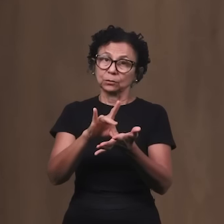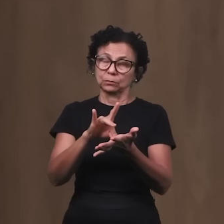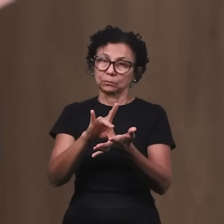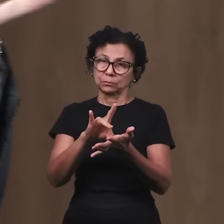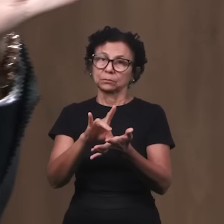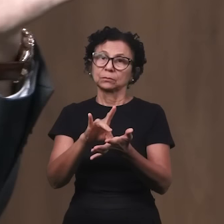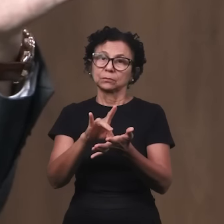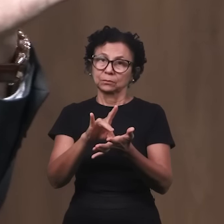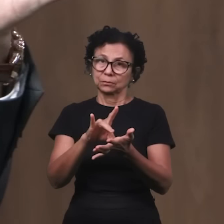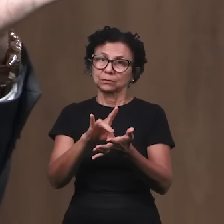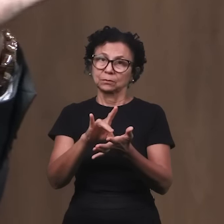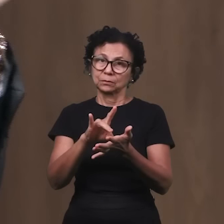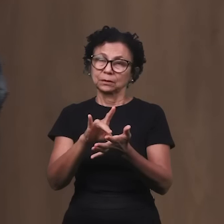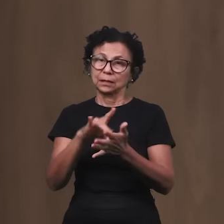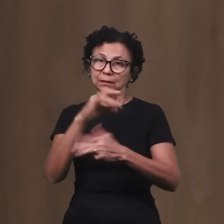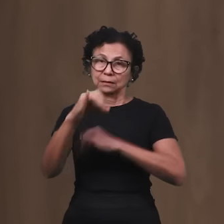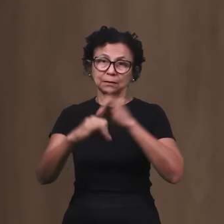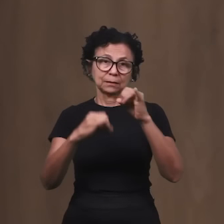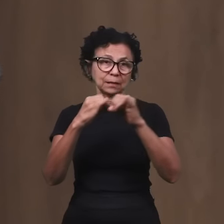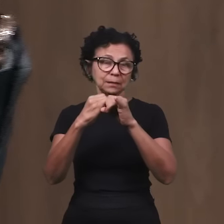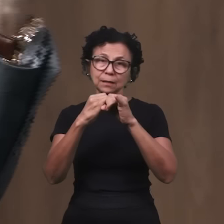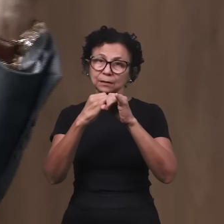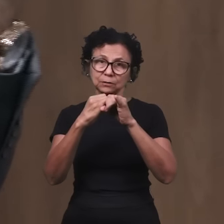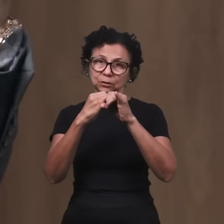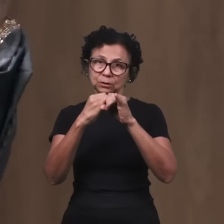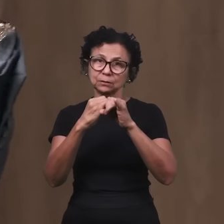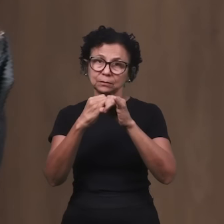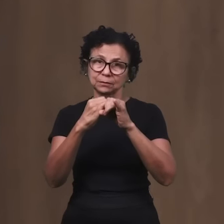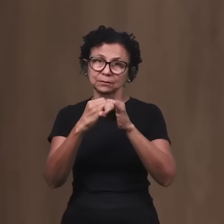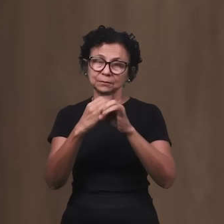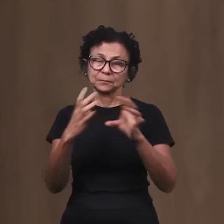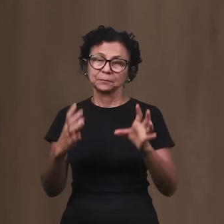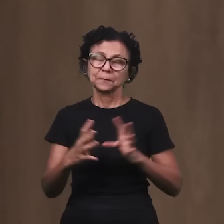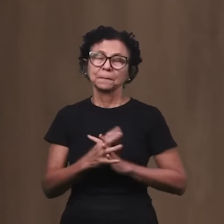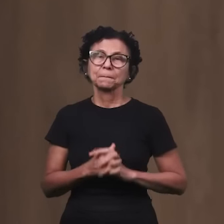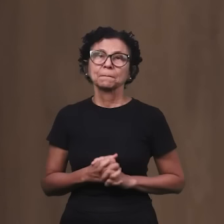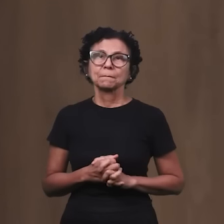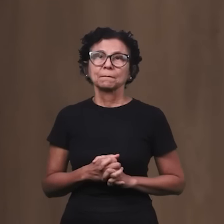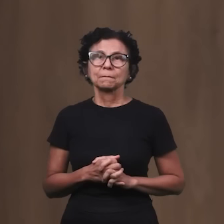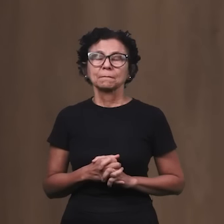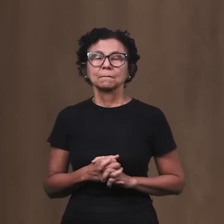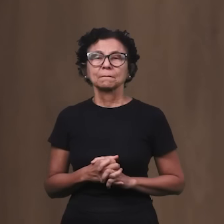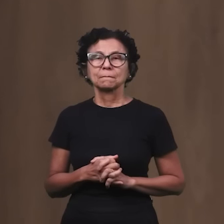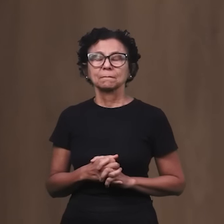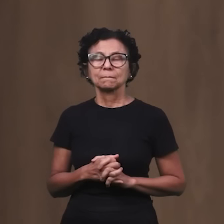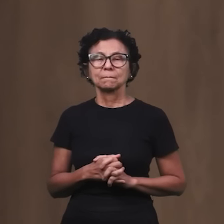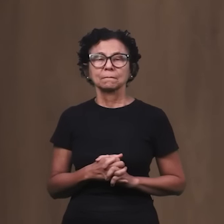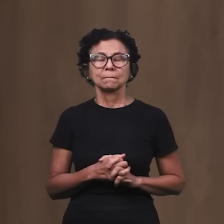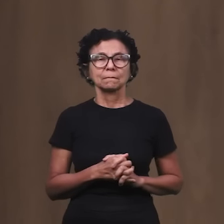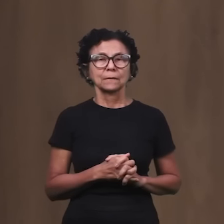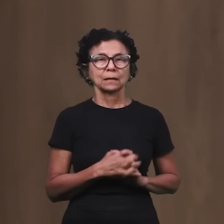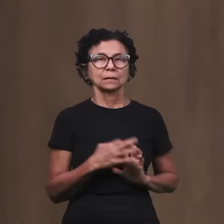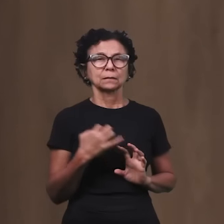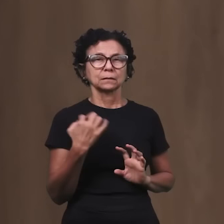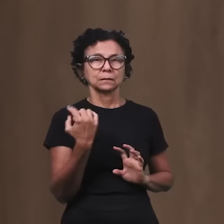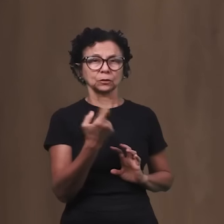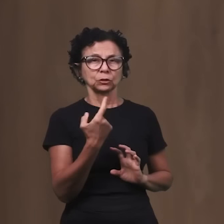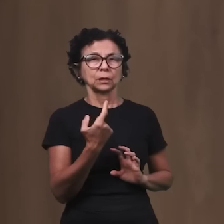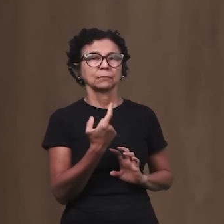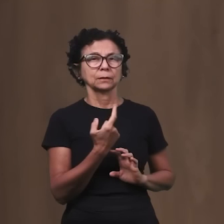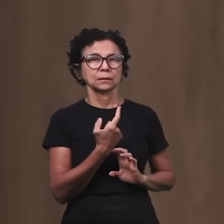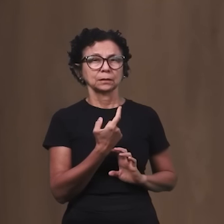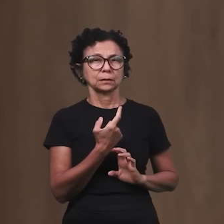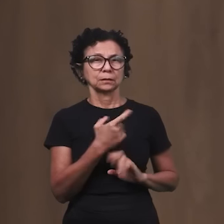a sua mente para o mundo digital. Então, nós estávamos começando aqui em Office, que muitos, às vezes, jovens, adultos, até mesmo